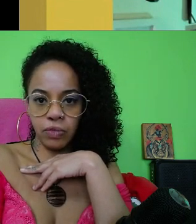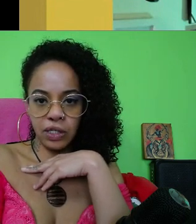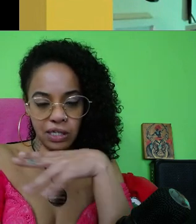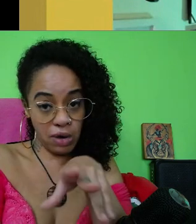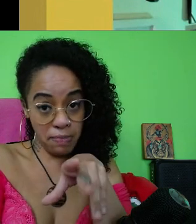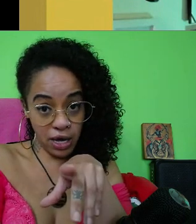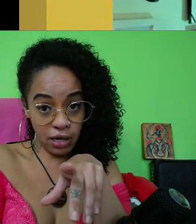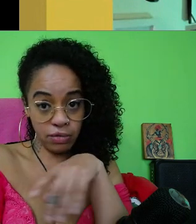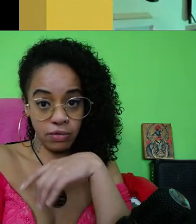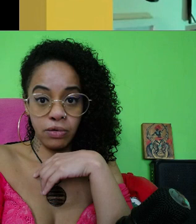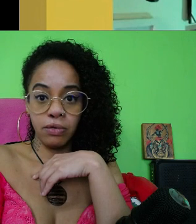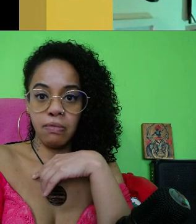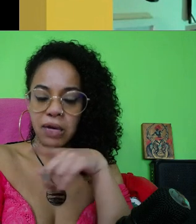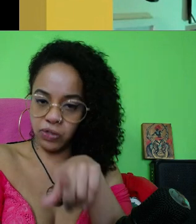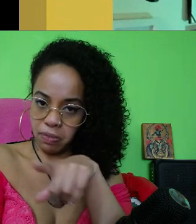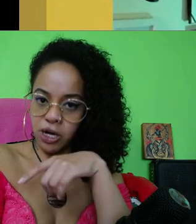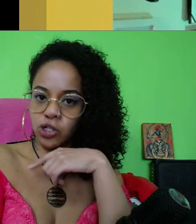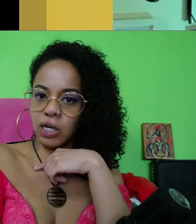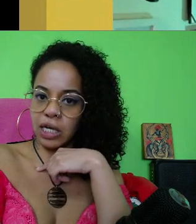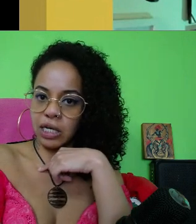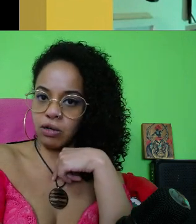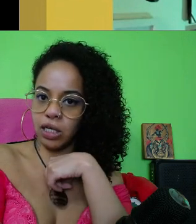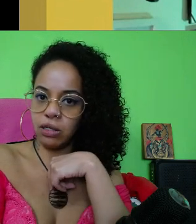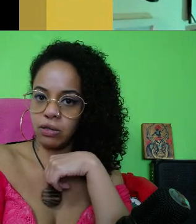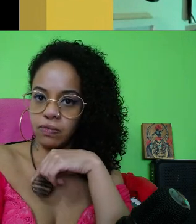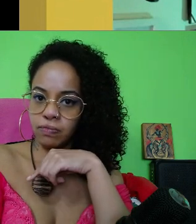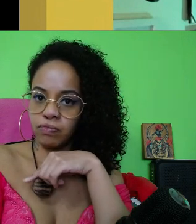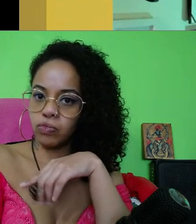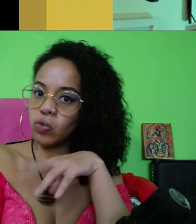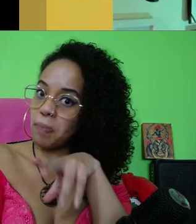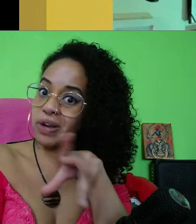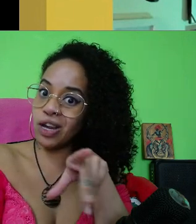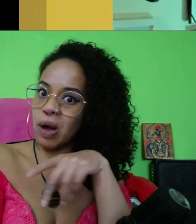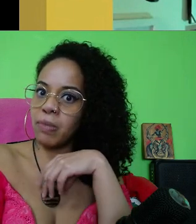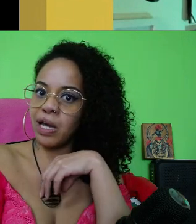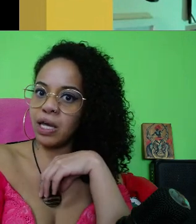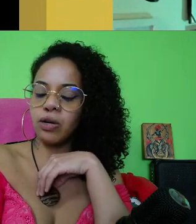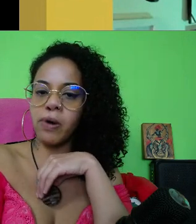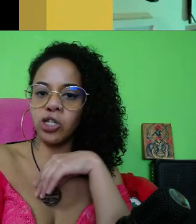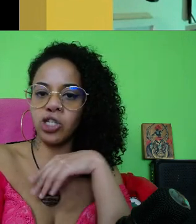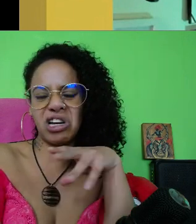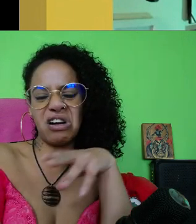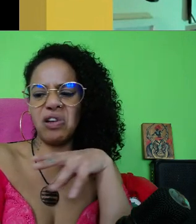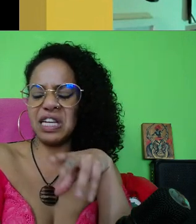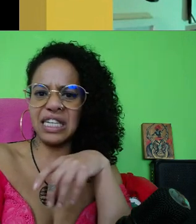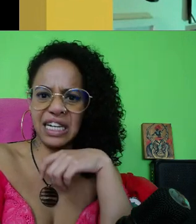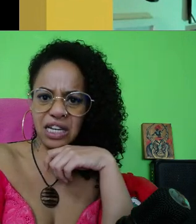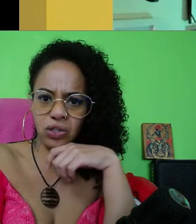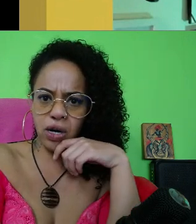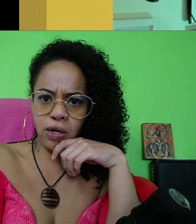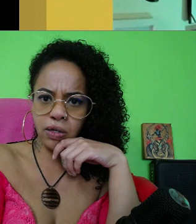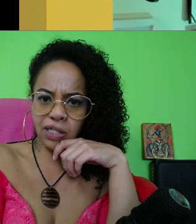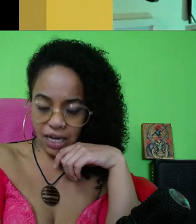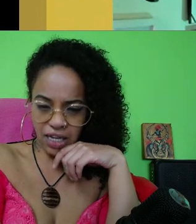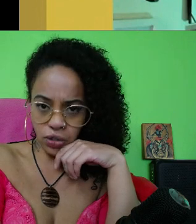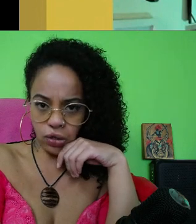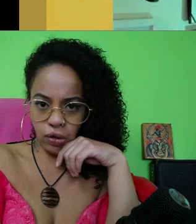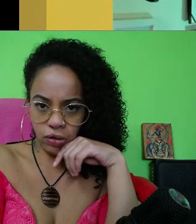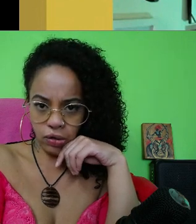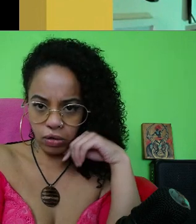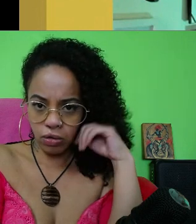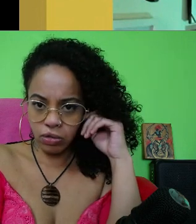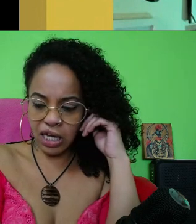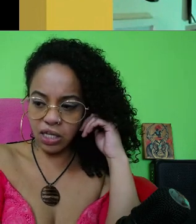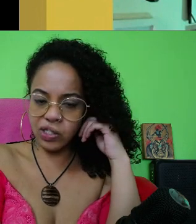rolê você não é mãe mas você pode colar nesse rolê não é porque não é mãe que não pode agora rolê segregador tem